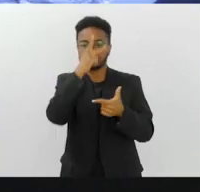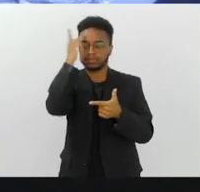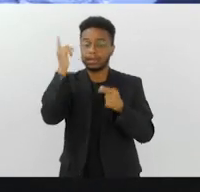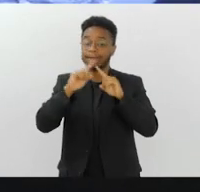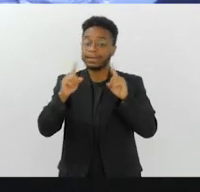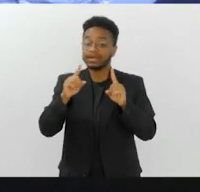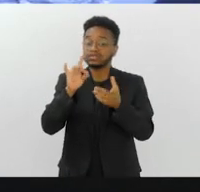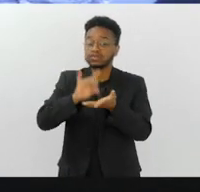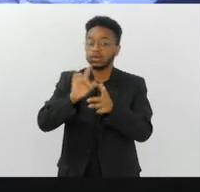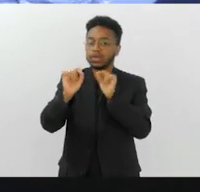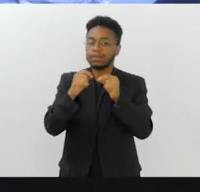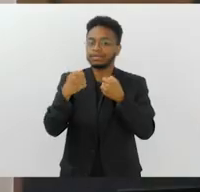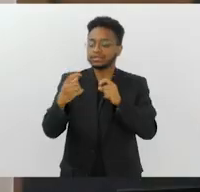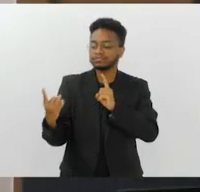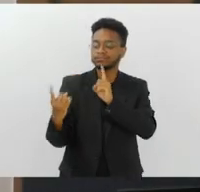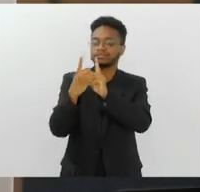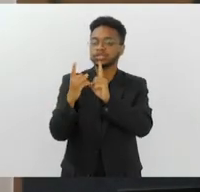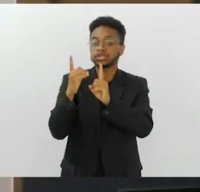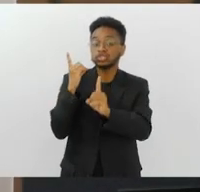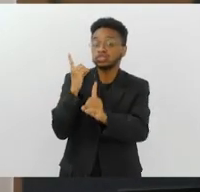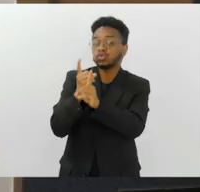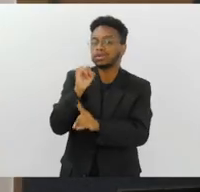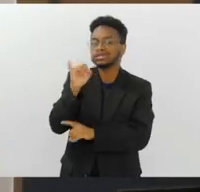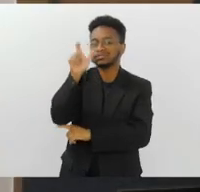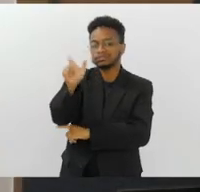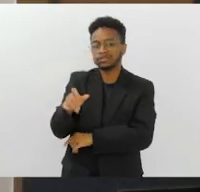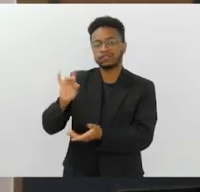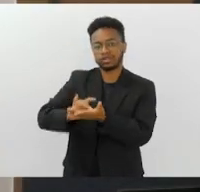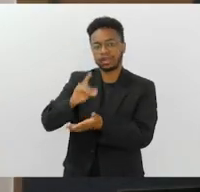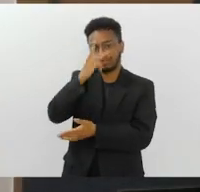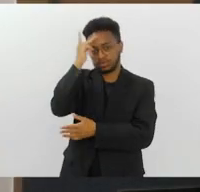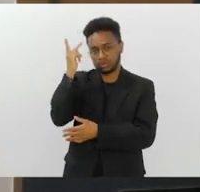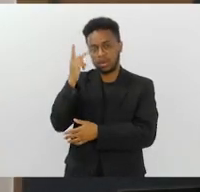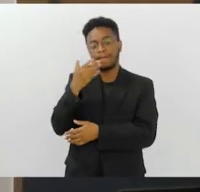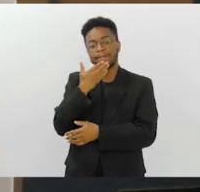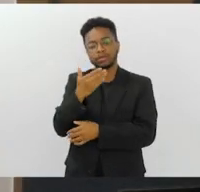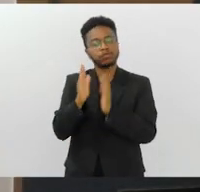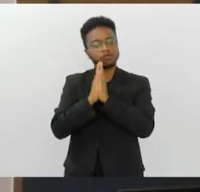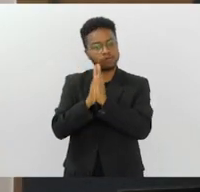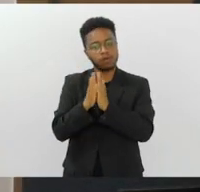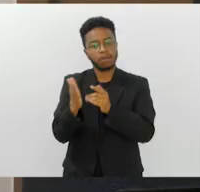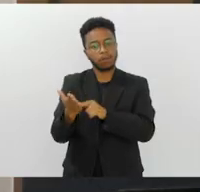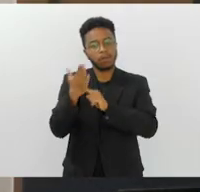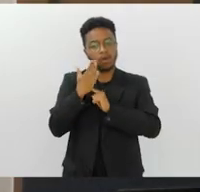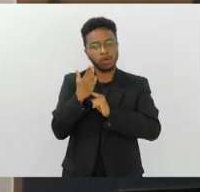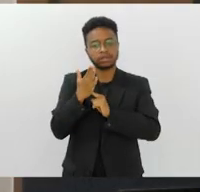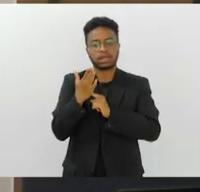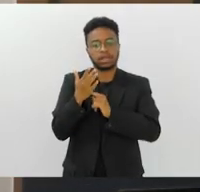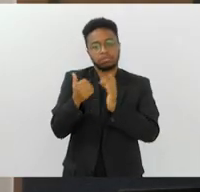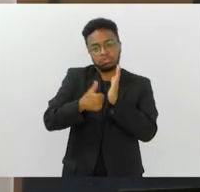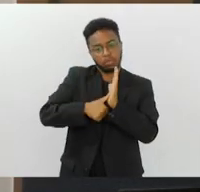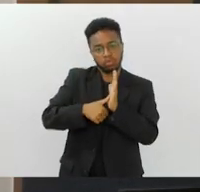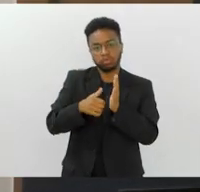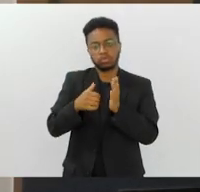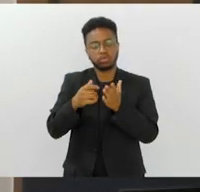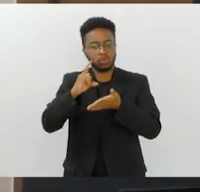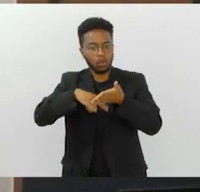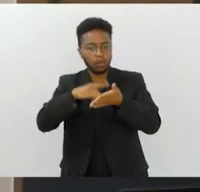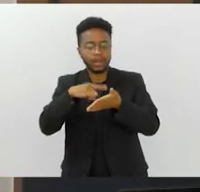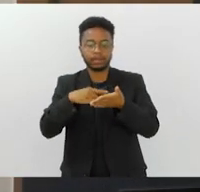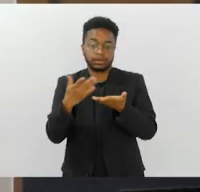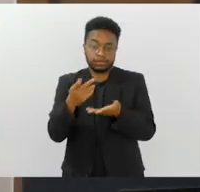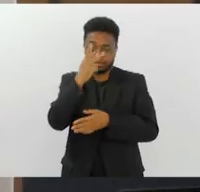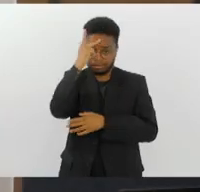uma abordagem para identificação então ele vai chegar lá por favor identificação gostaria de saber eh a identificação se a pessoa vai